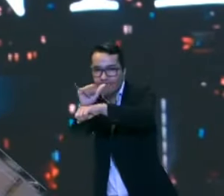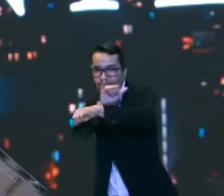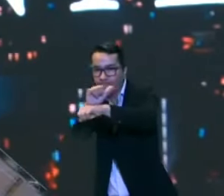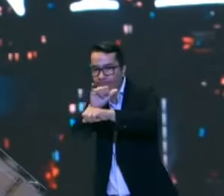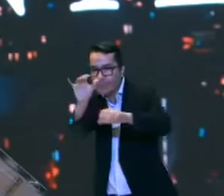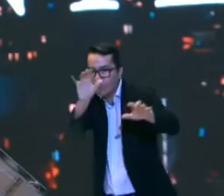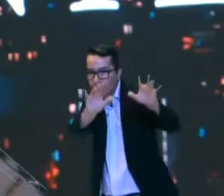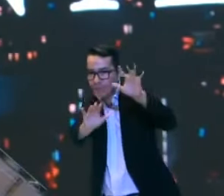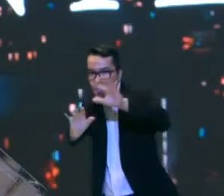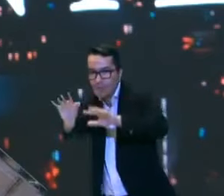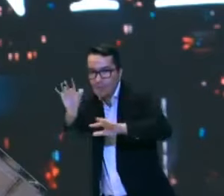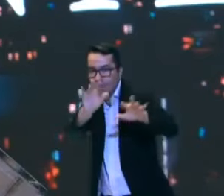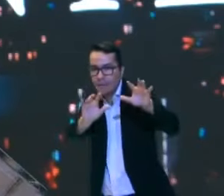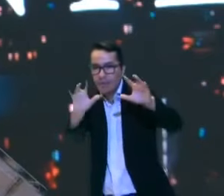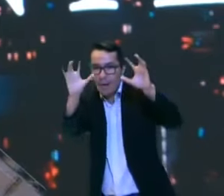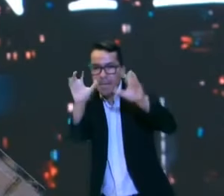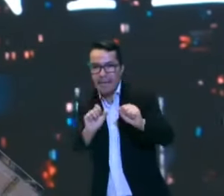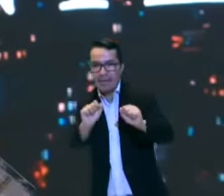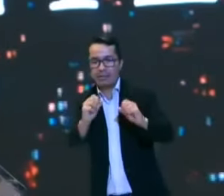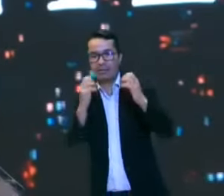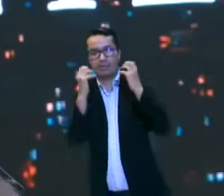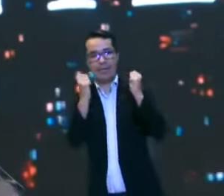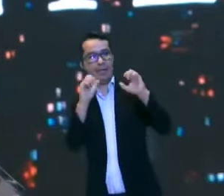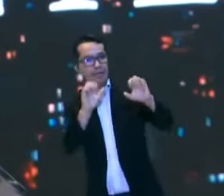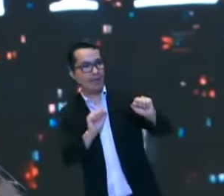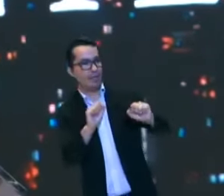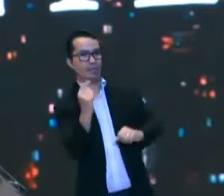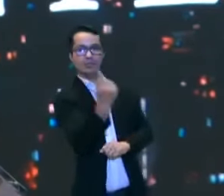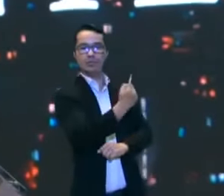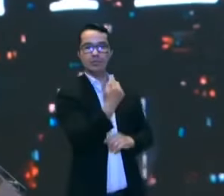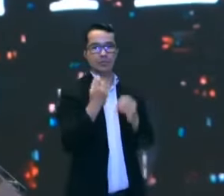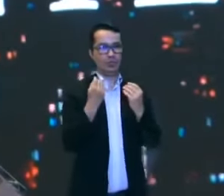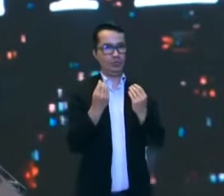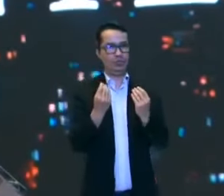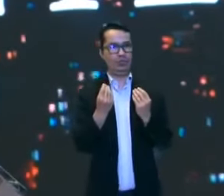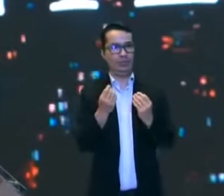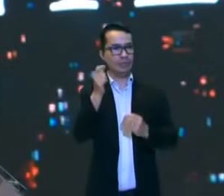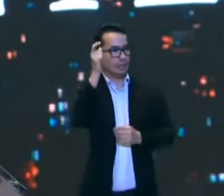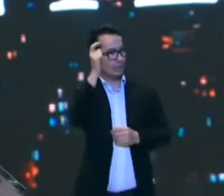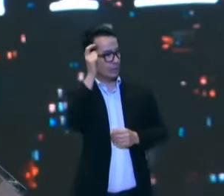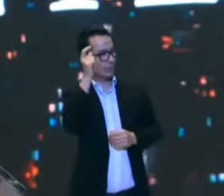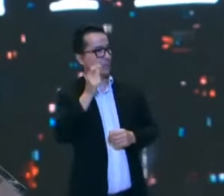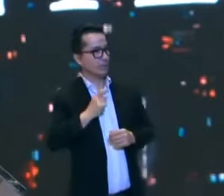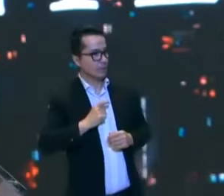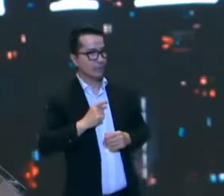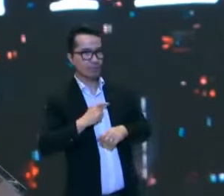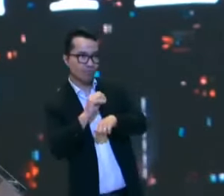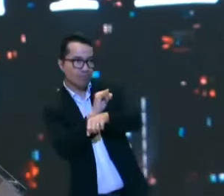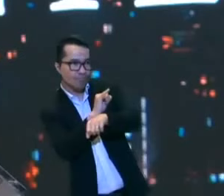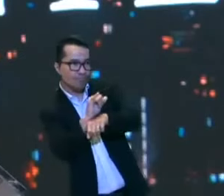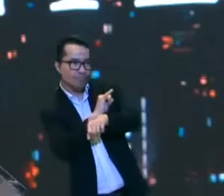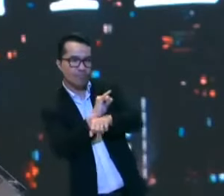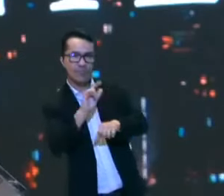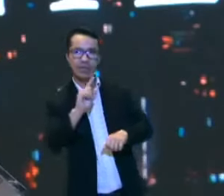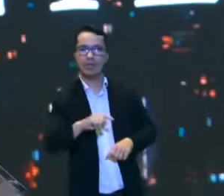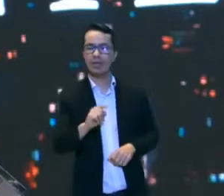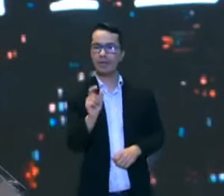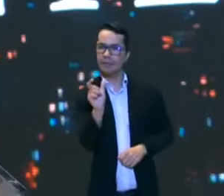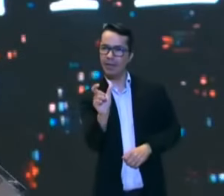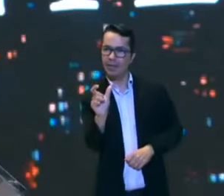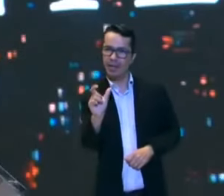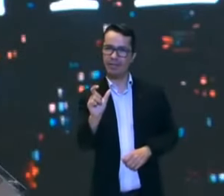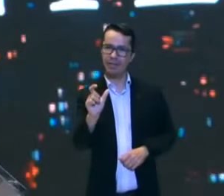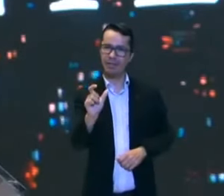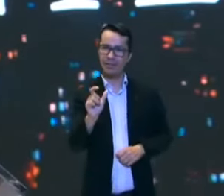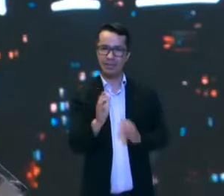nos aprisionar. O primeiro tipo de armadilha que encontramos na Bíblia é o que ela chama de engodo. Quem já leu